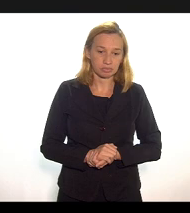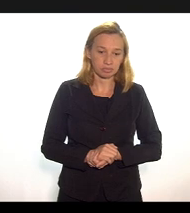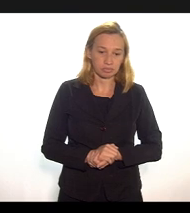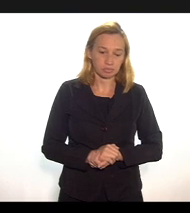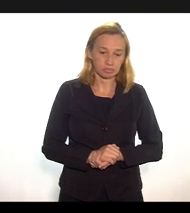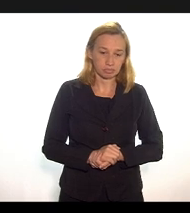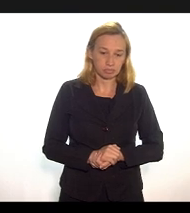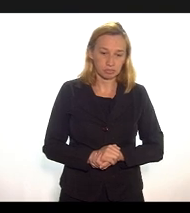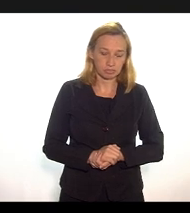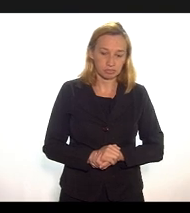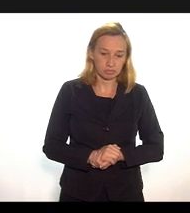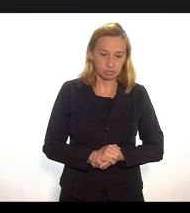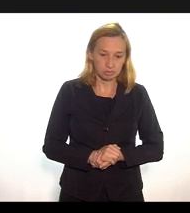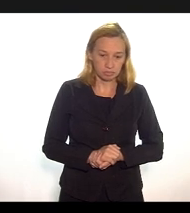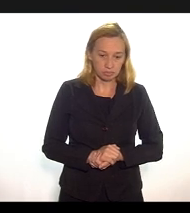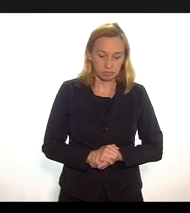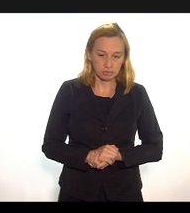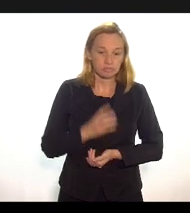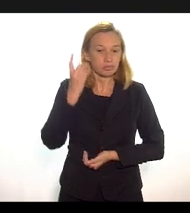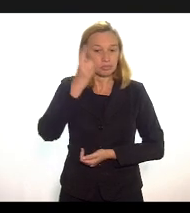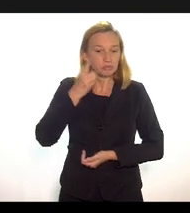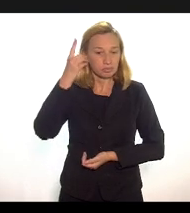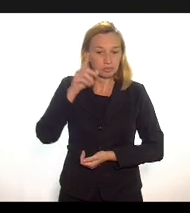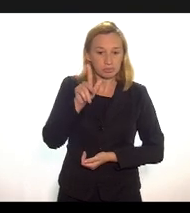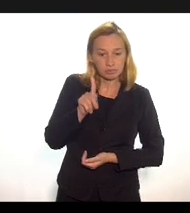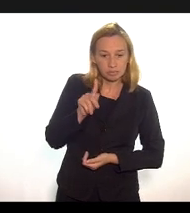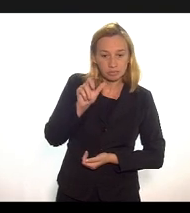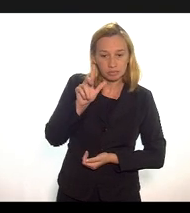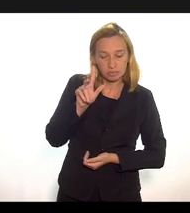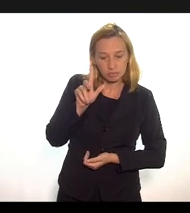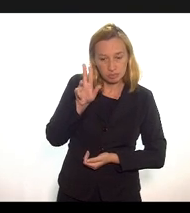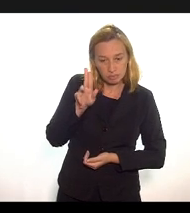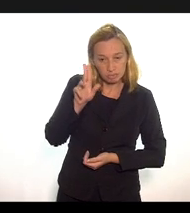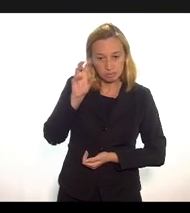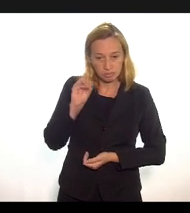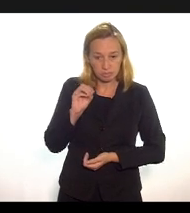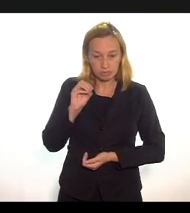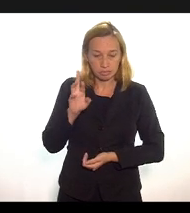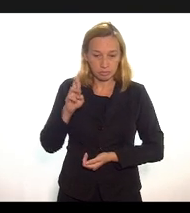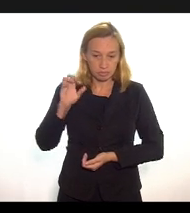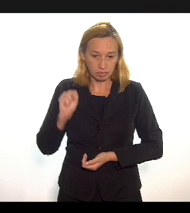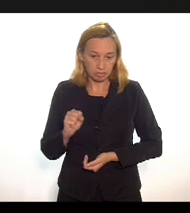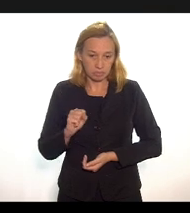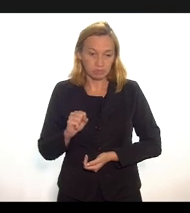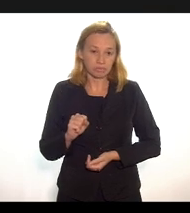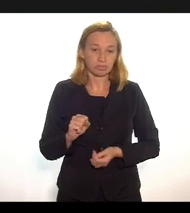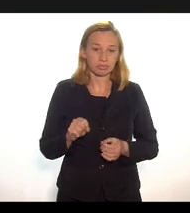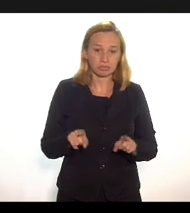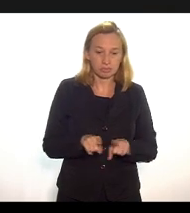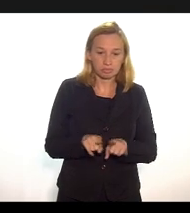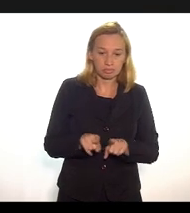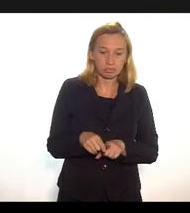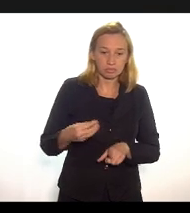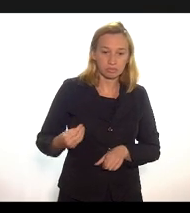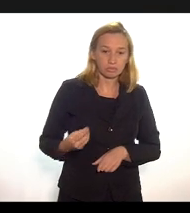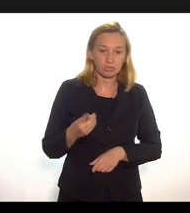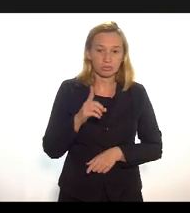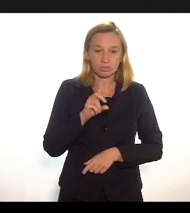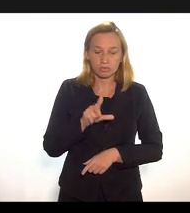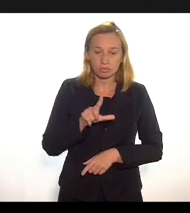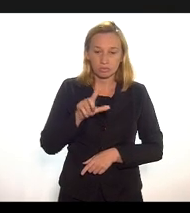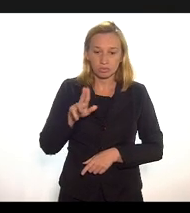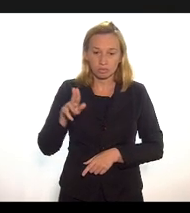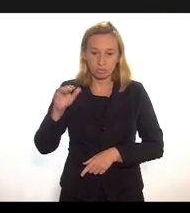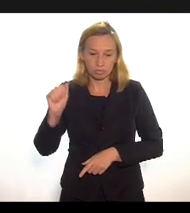Olha a presença do deputado Paulo Ramos, a presença da nossa querida Lúcia Souto também aqui.